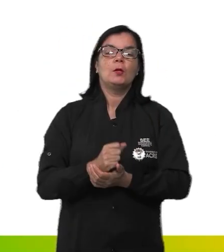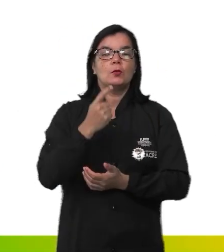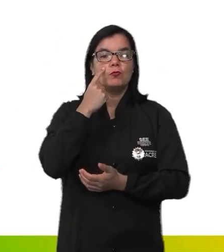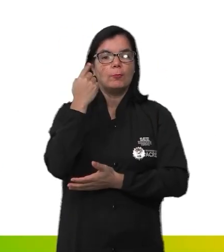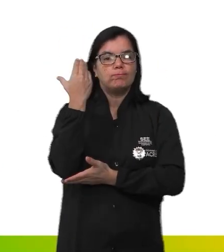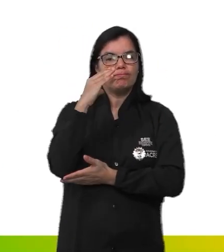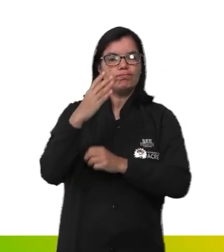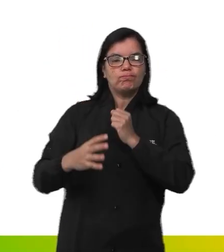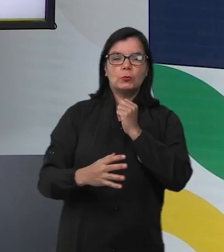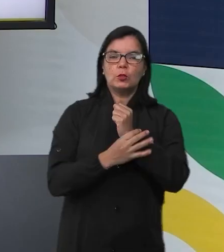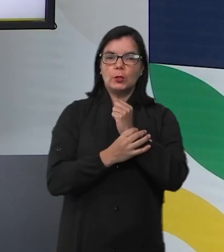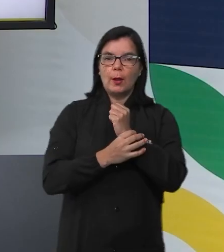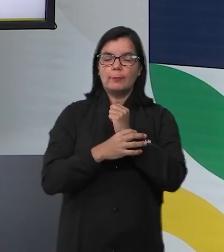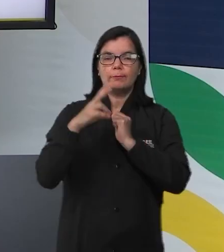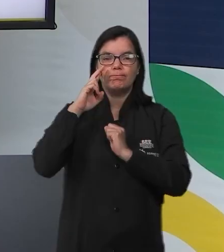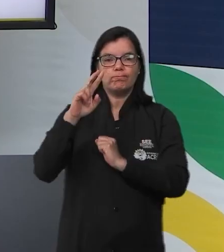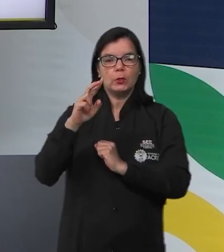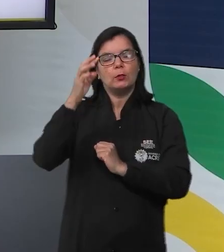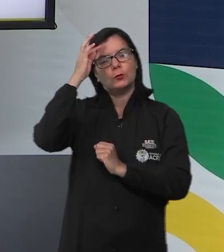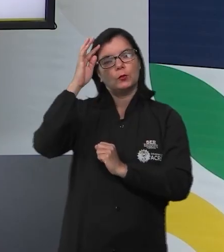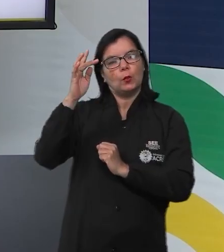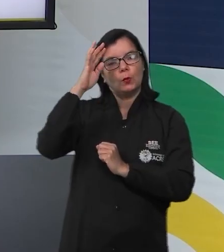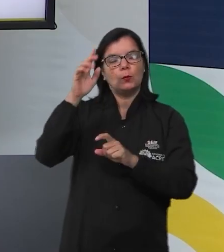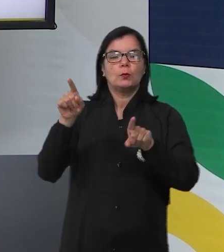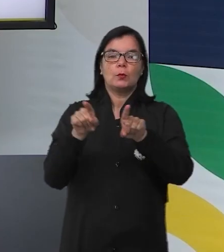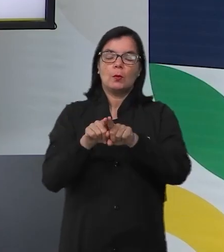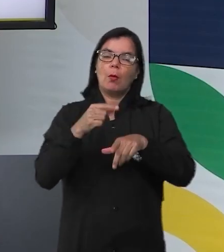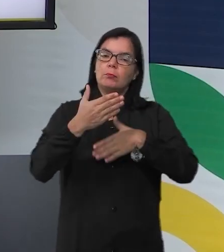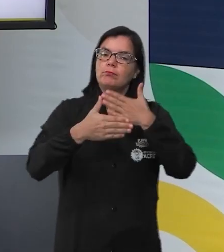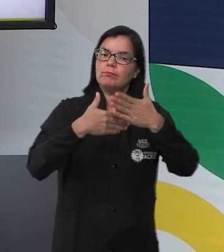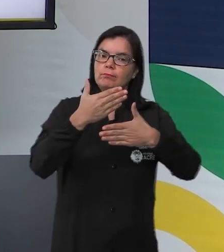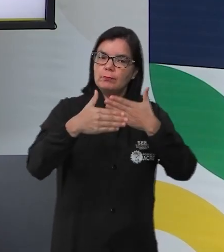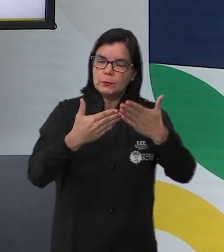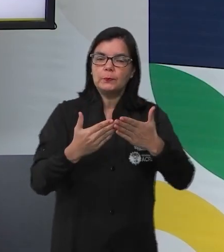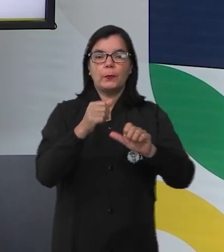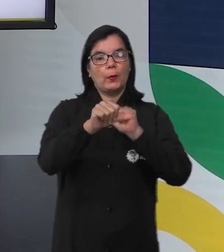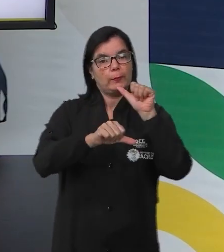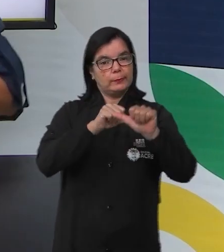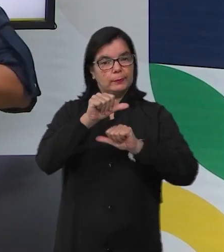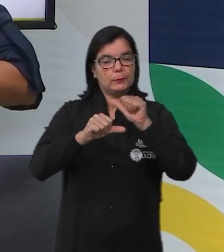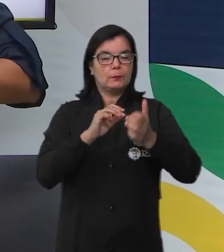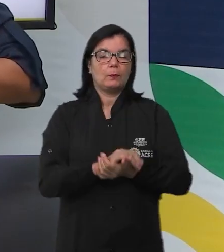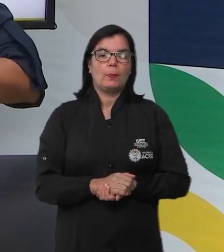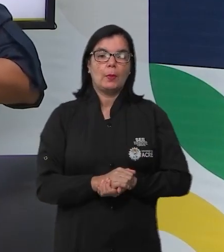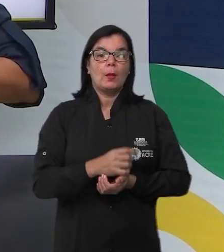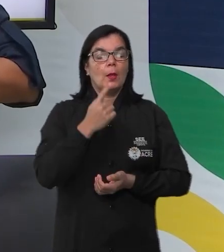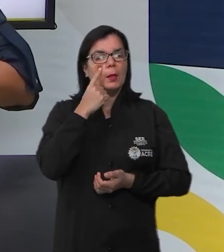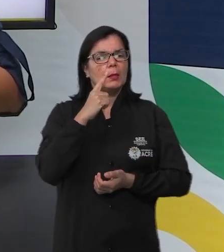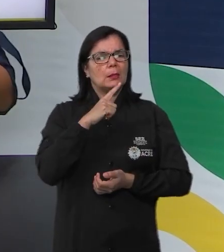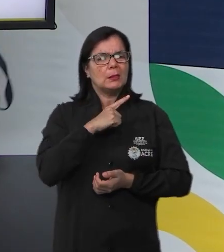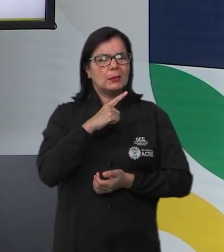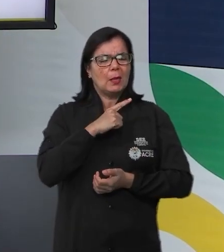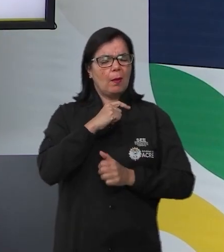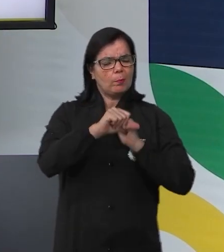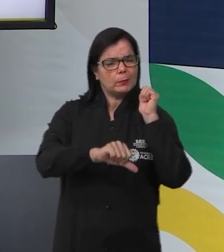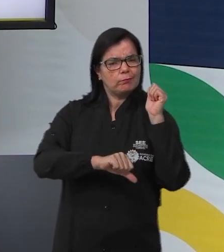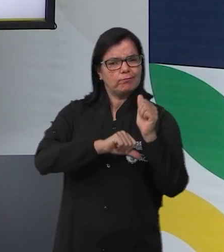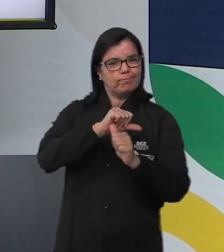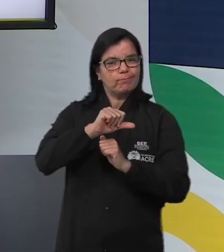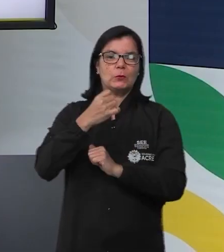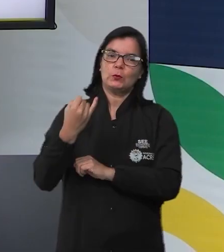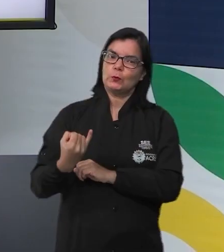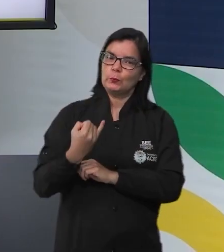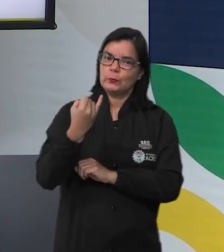teológicas, tá? Isso era na Idade Média. É claro que com o tempo foi mudando. E aqui teve uma grande virada de